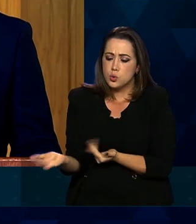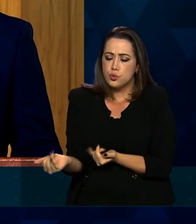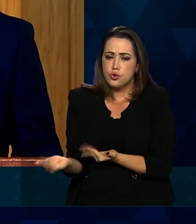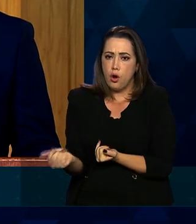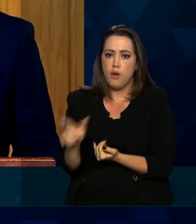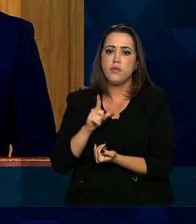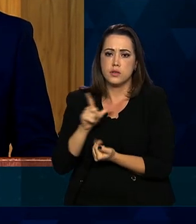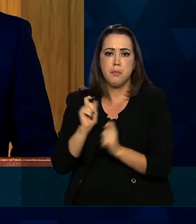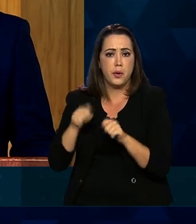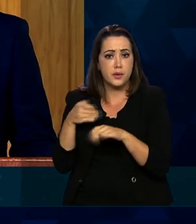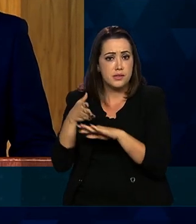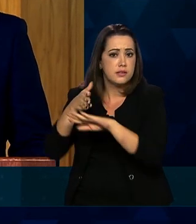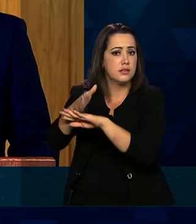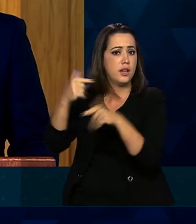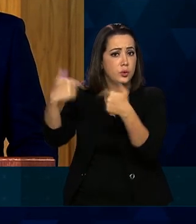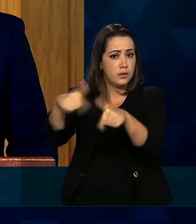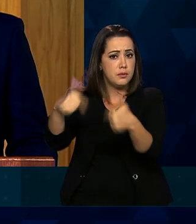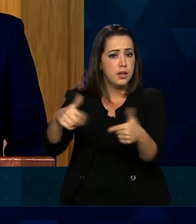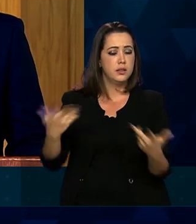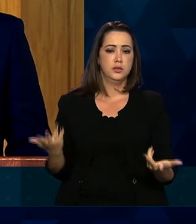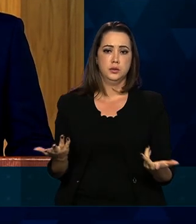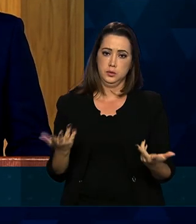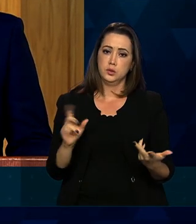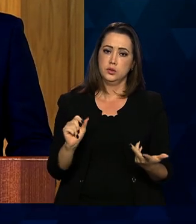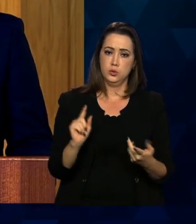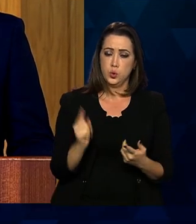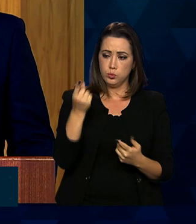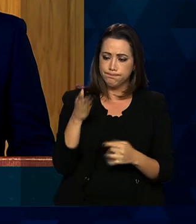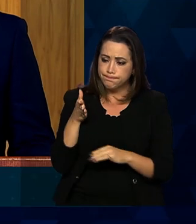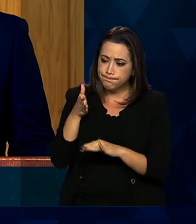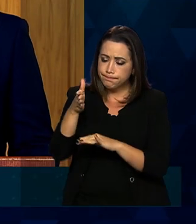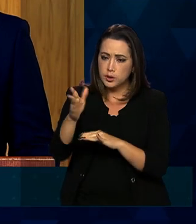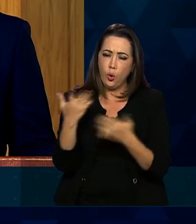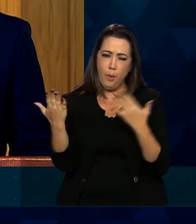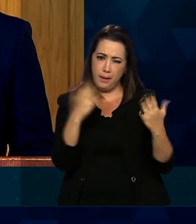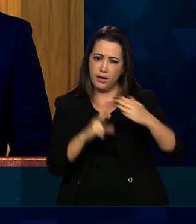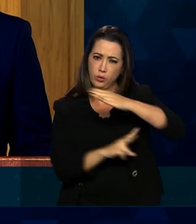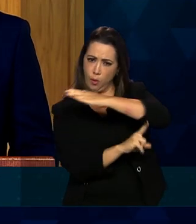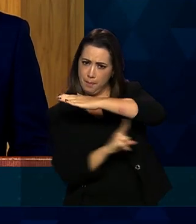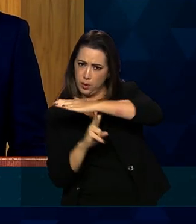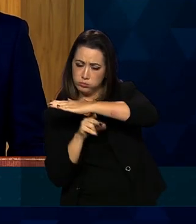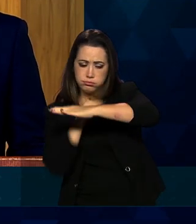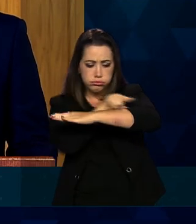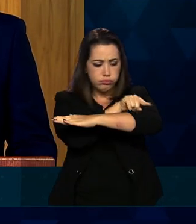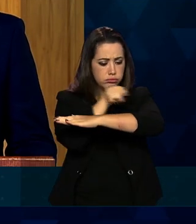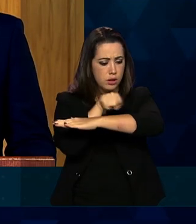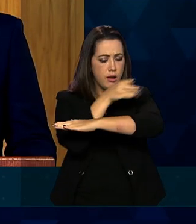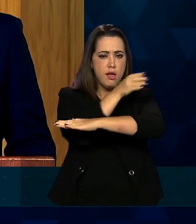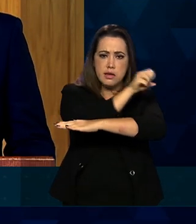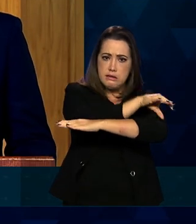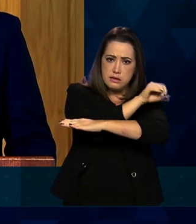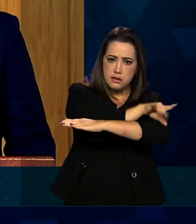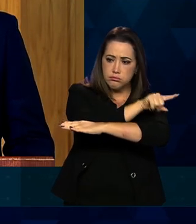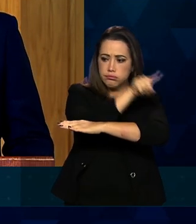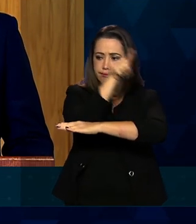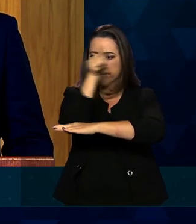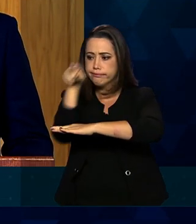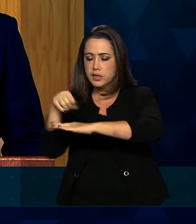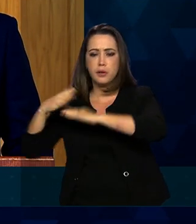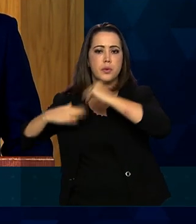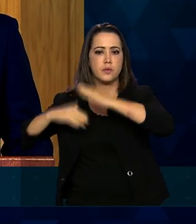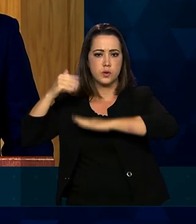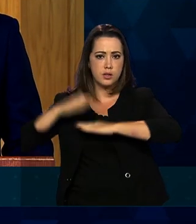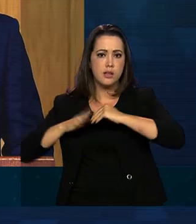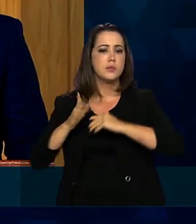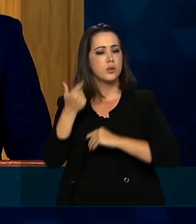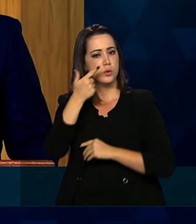mercado de trabalho, uma via para que atinjam o seu potencial de contribuição para o